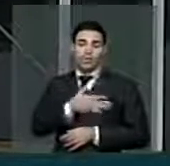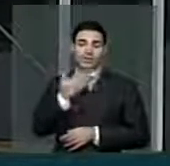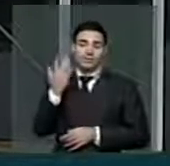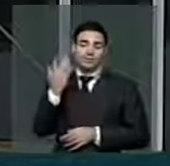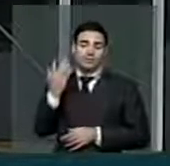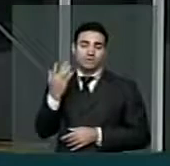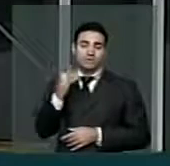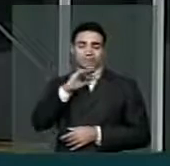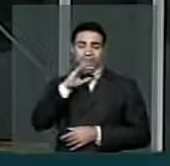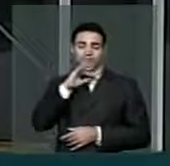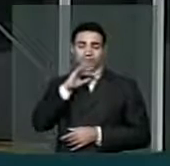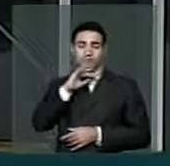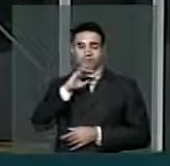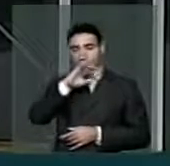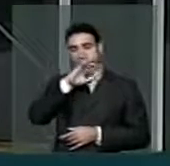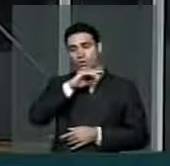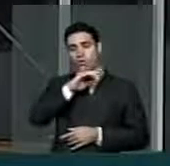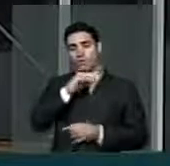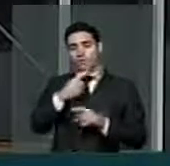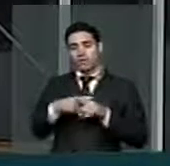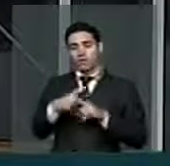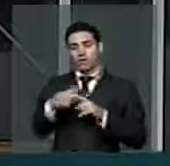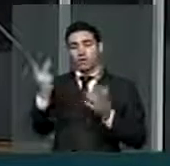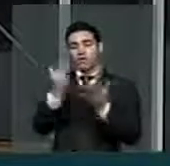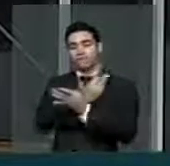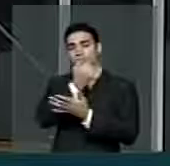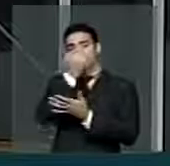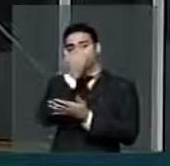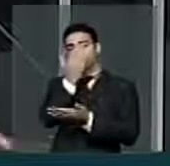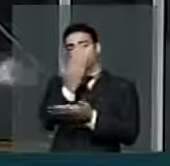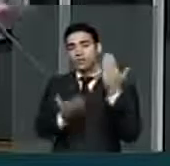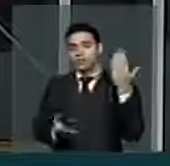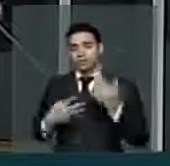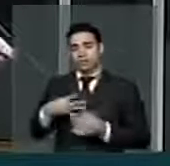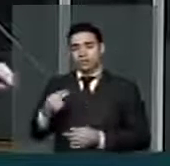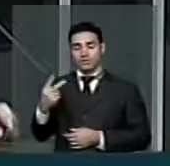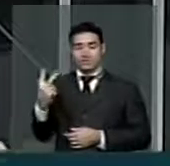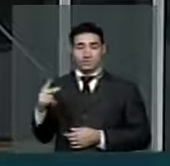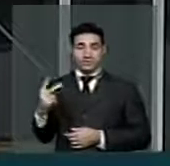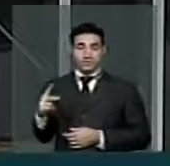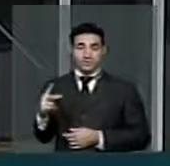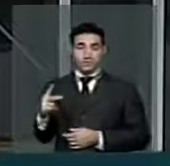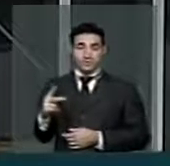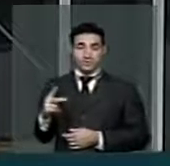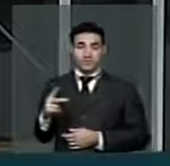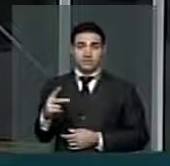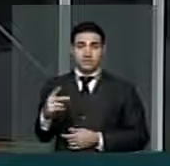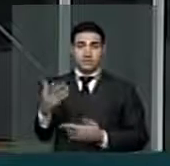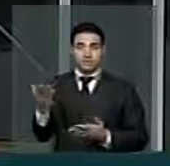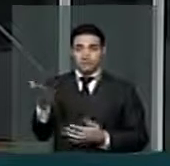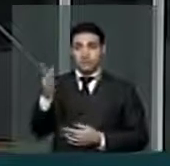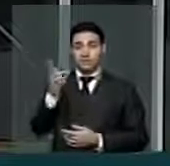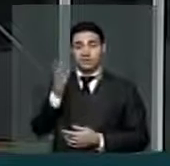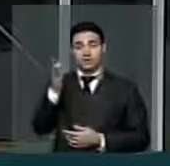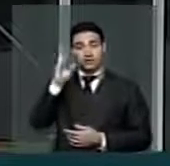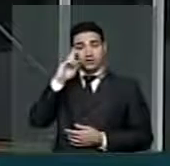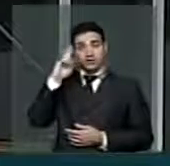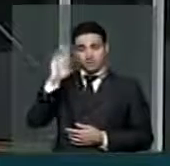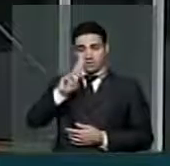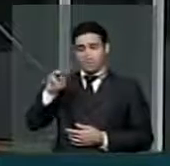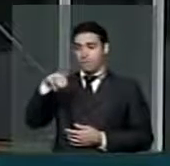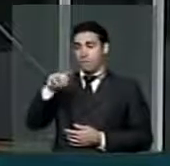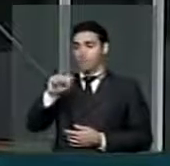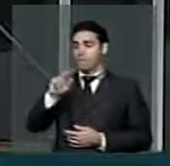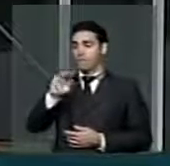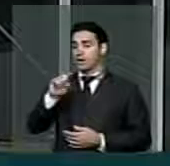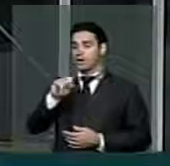esta tragédia de perder o seu filho, e no caso da dona Marisa, um jovem